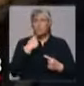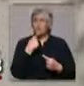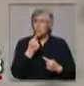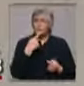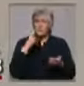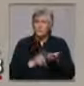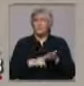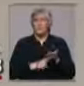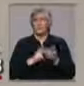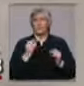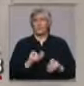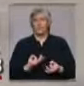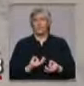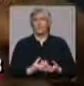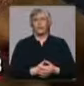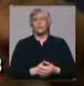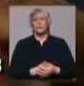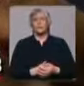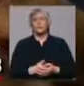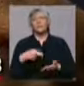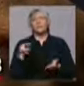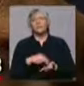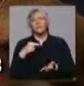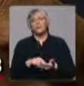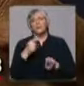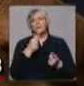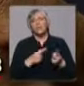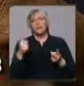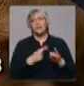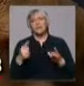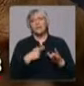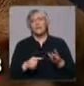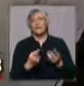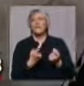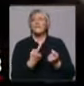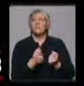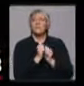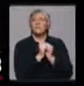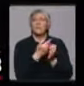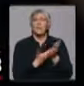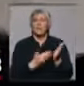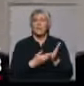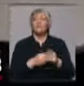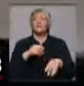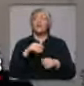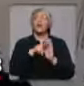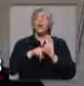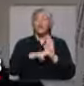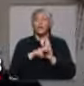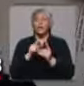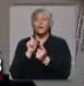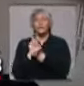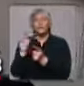é a verdade. Esperou 3 semanas para ter acesso a estes documentos. Relatório da triagem, relatório